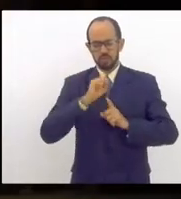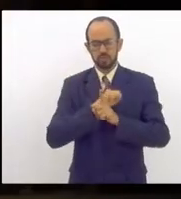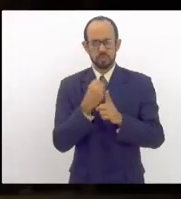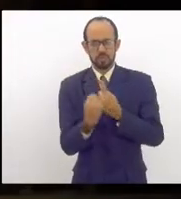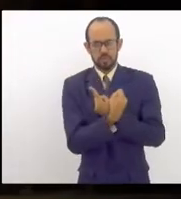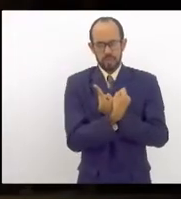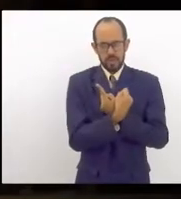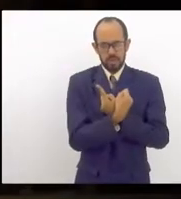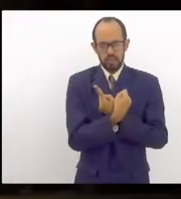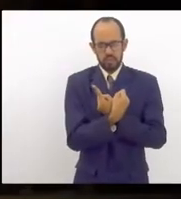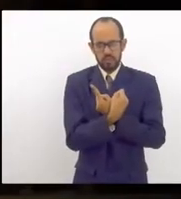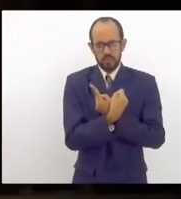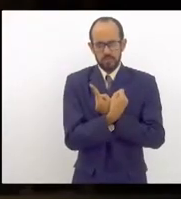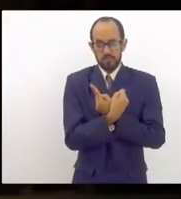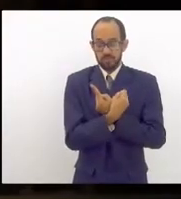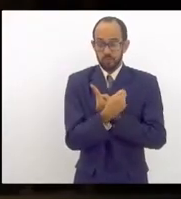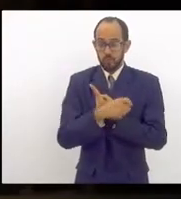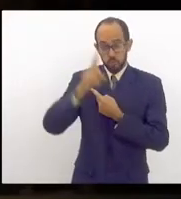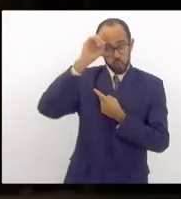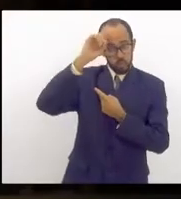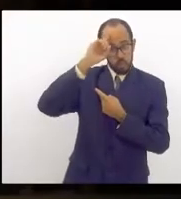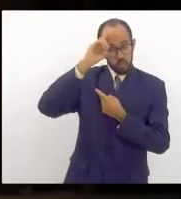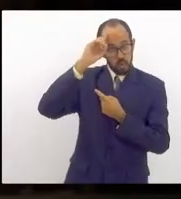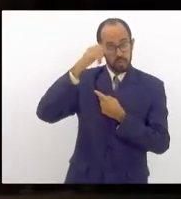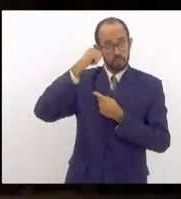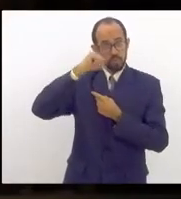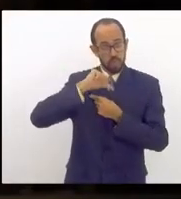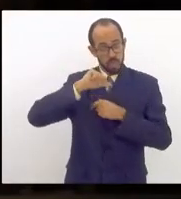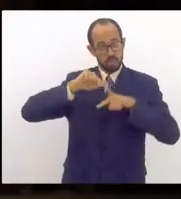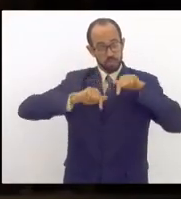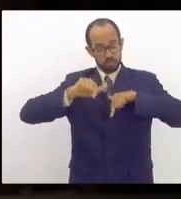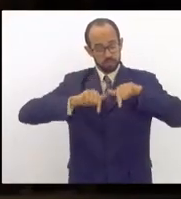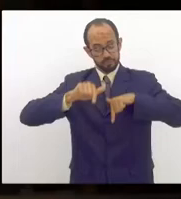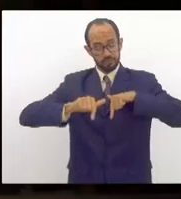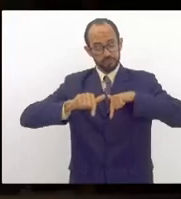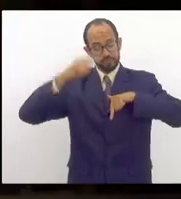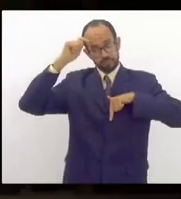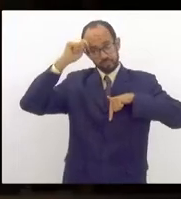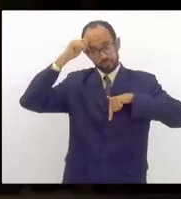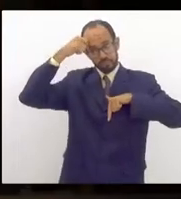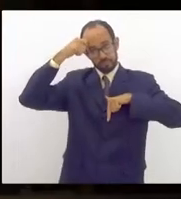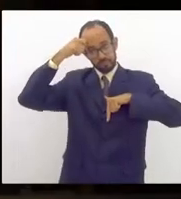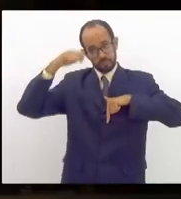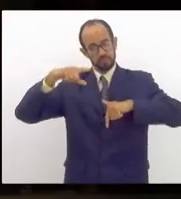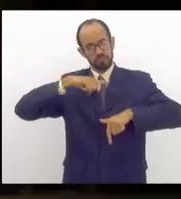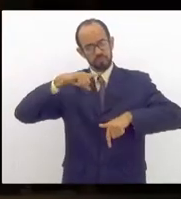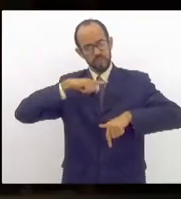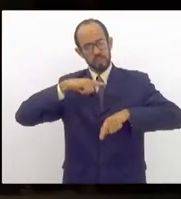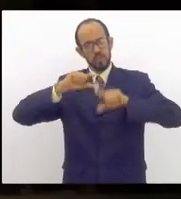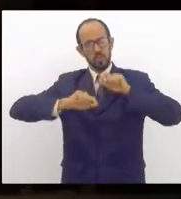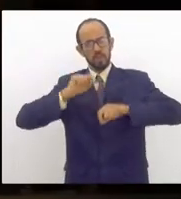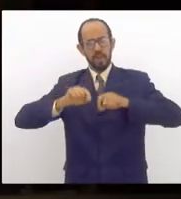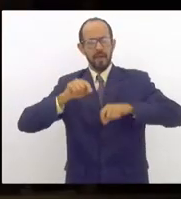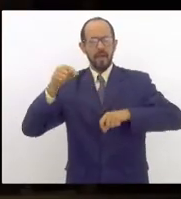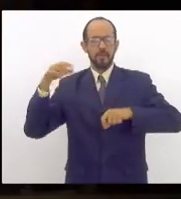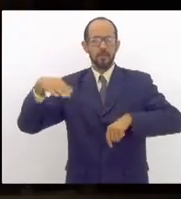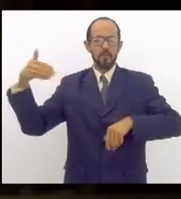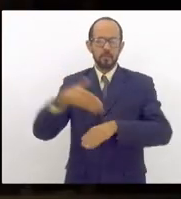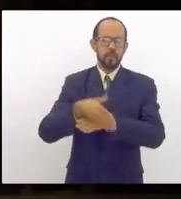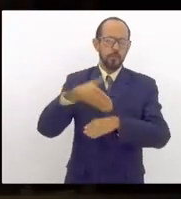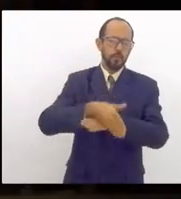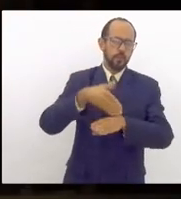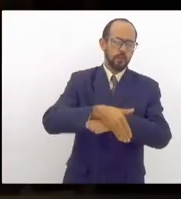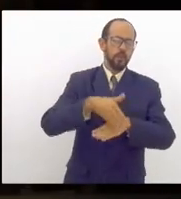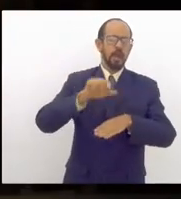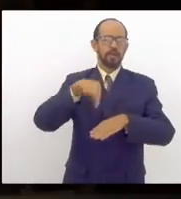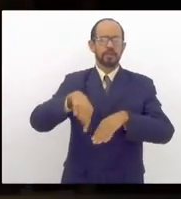o dia a dia das mulheres trabalhadoras e das mulheres negras né passa todo dia por essa casa quando os projetos